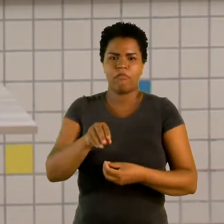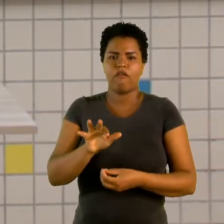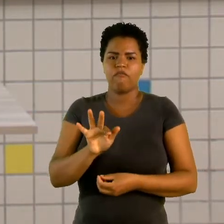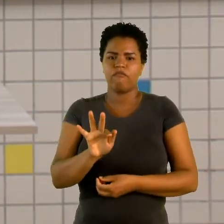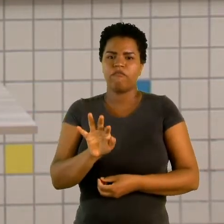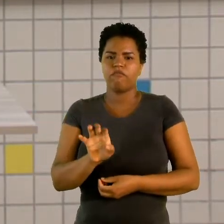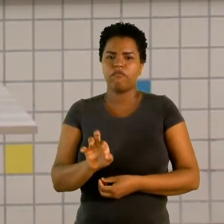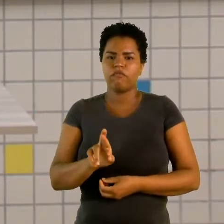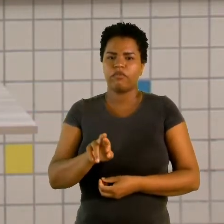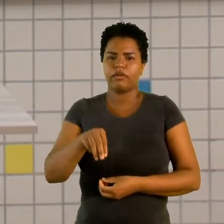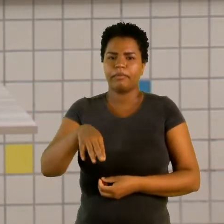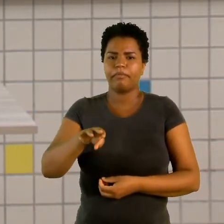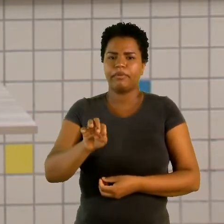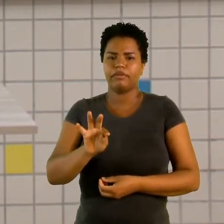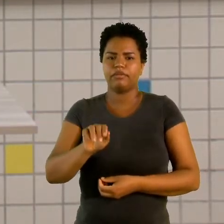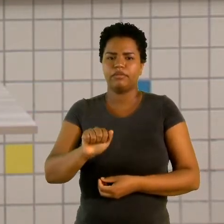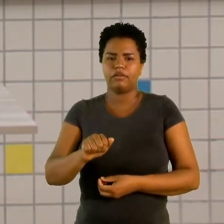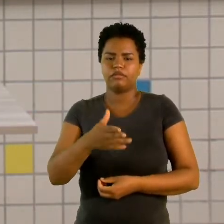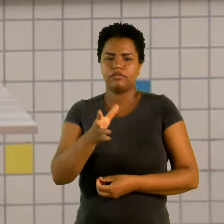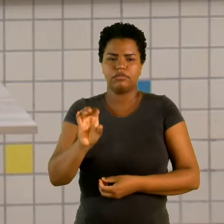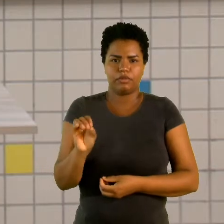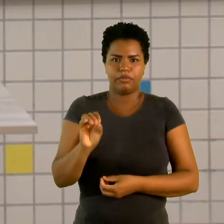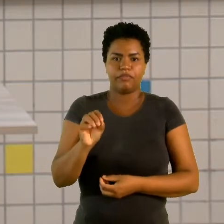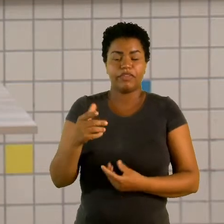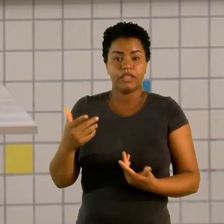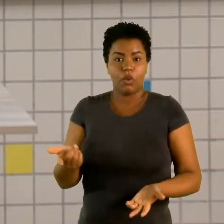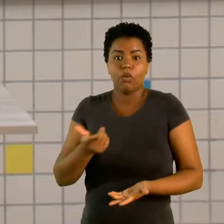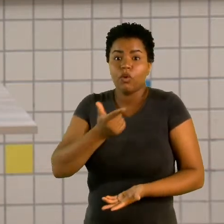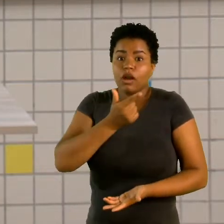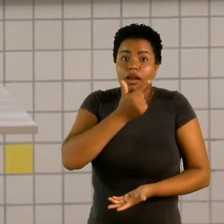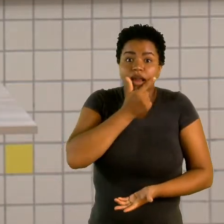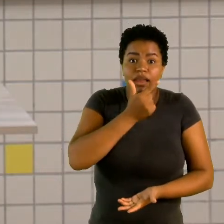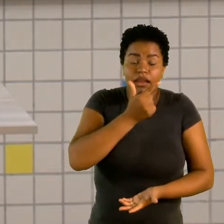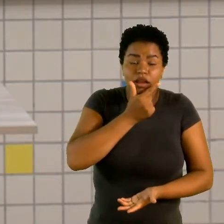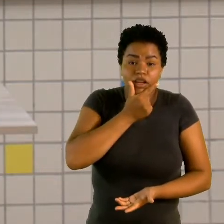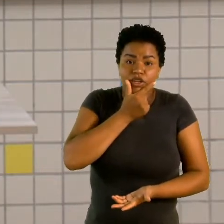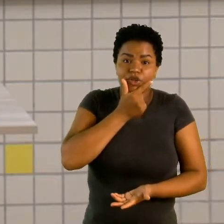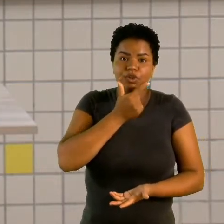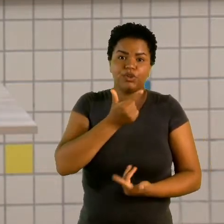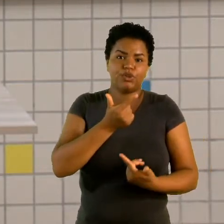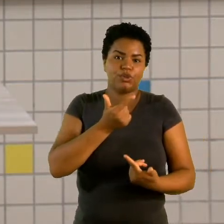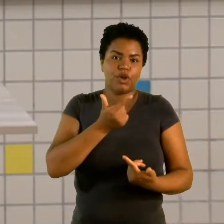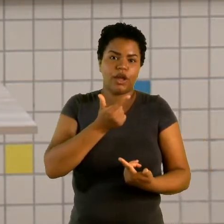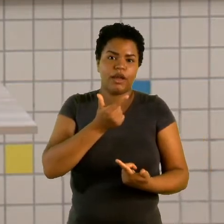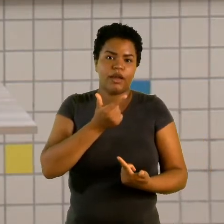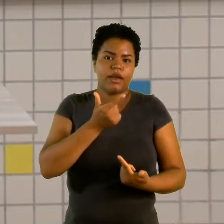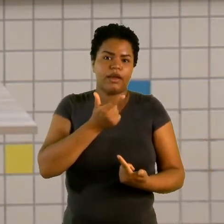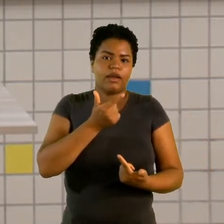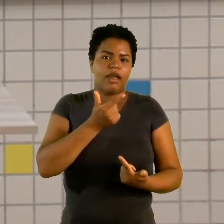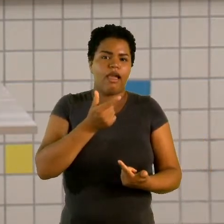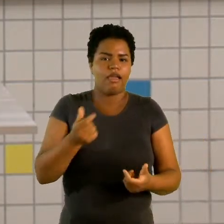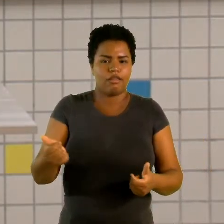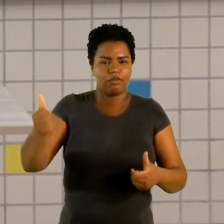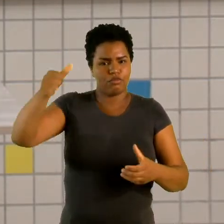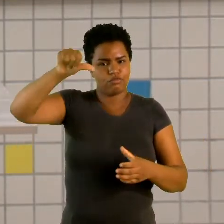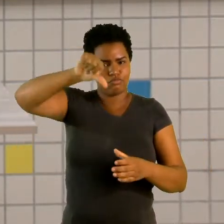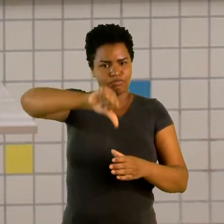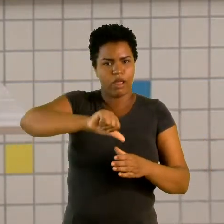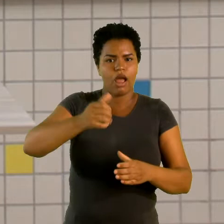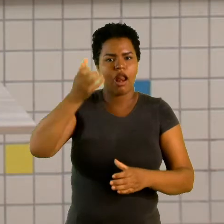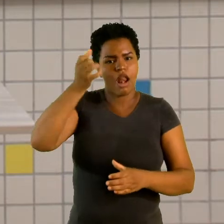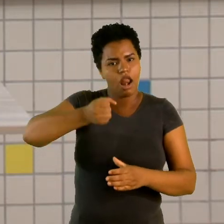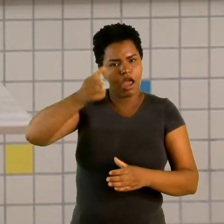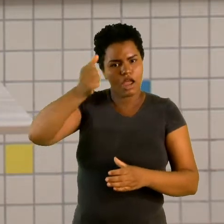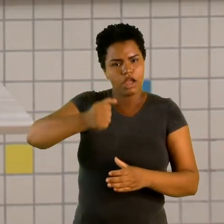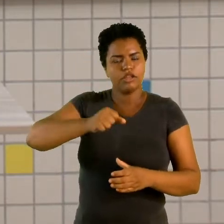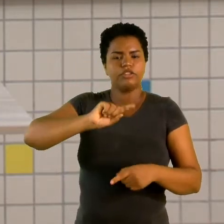tá? O queijo também, para ele ficar, ele lá o quê? Coloca o leite primeiro, depois vem